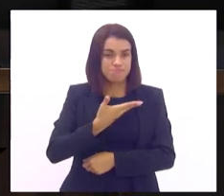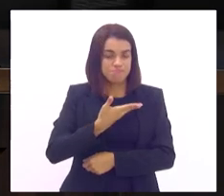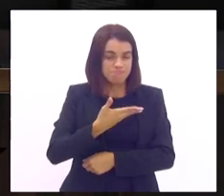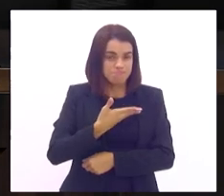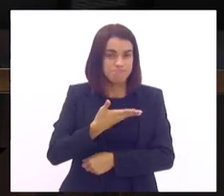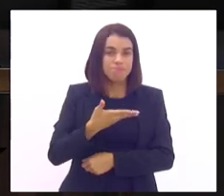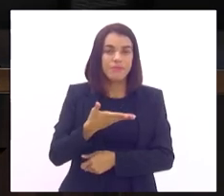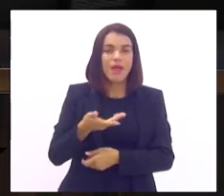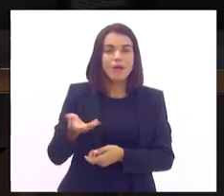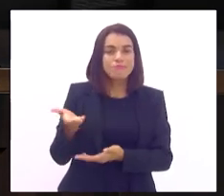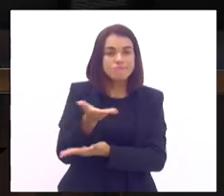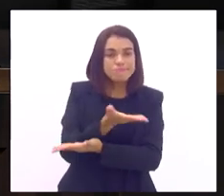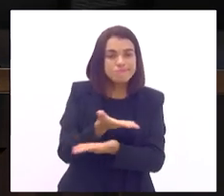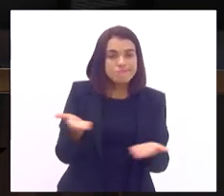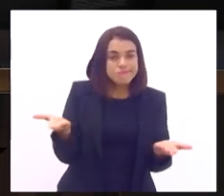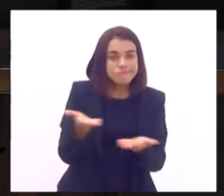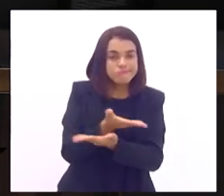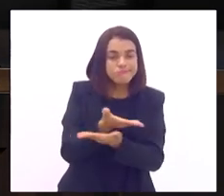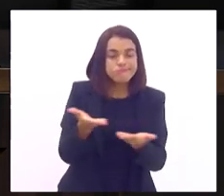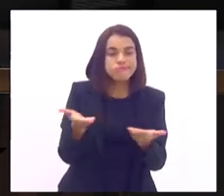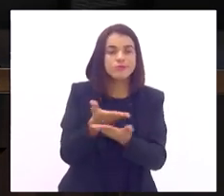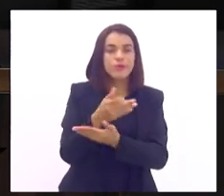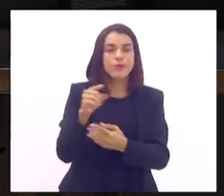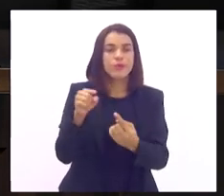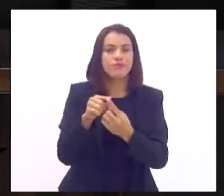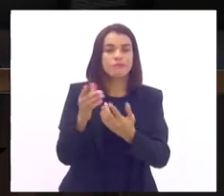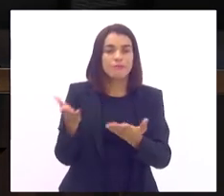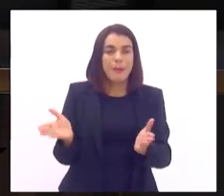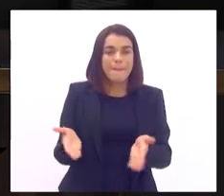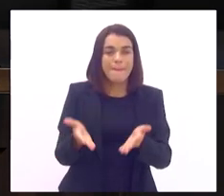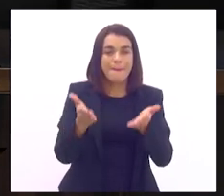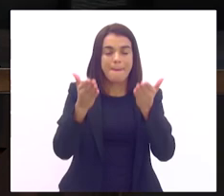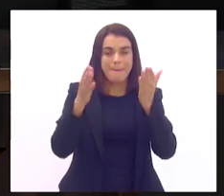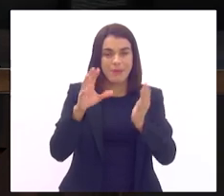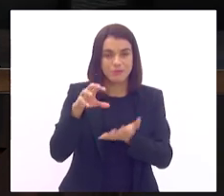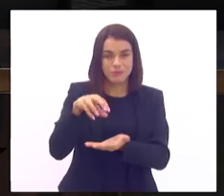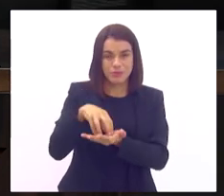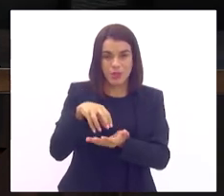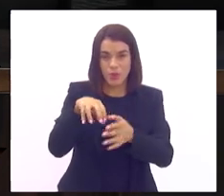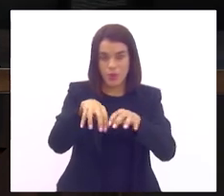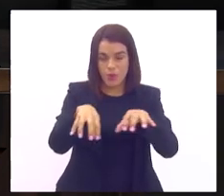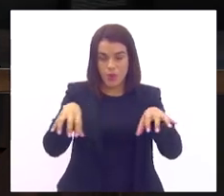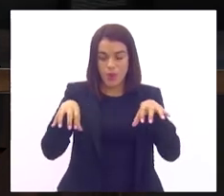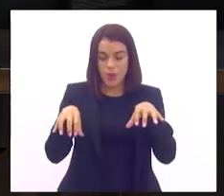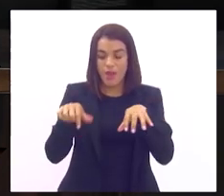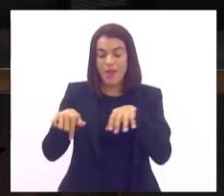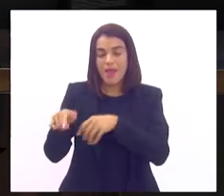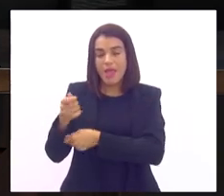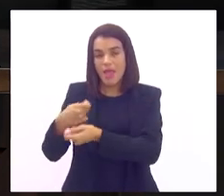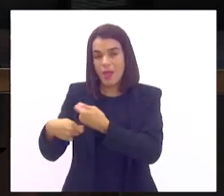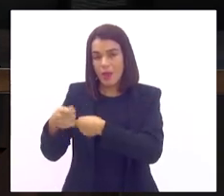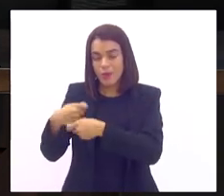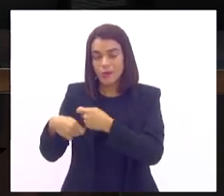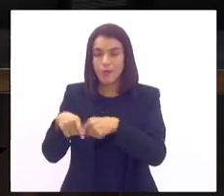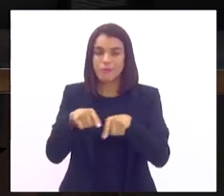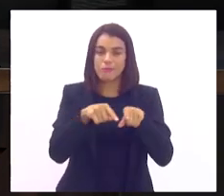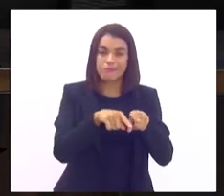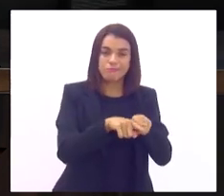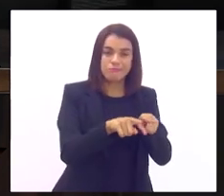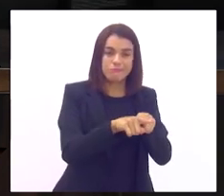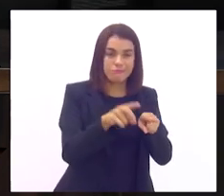interlocução, né, pelo desenvolvimento do nosso Estado, nos mais diversos setores, não só no setor econômico, mas no setor cultural.